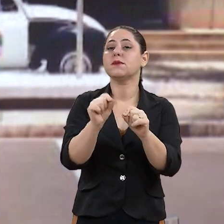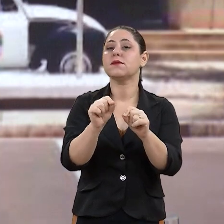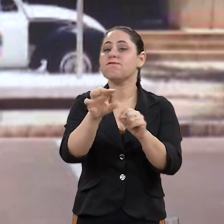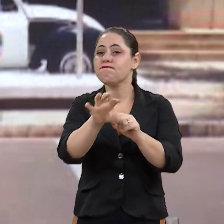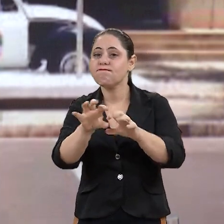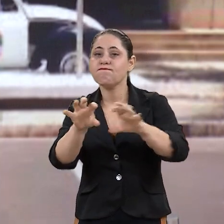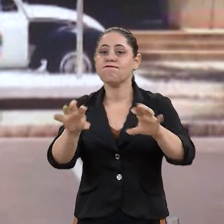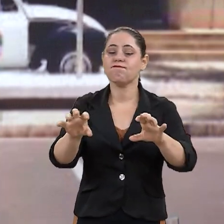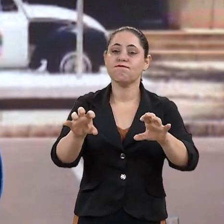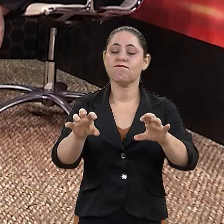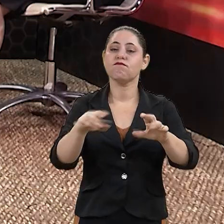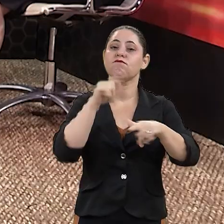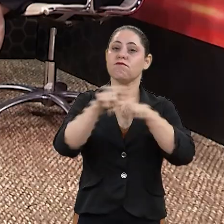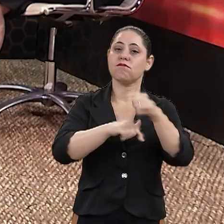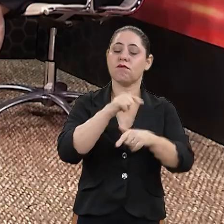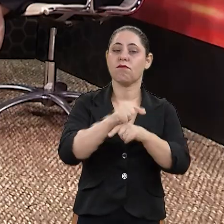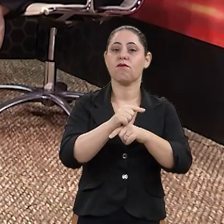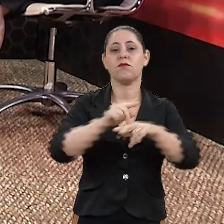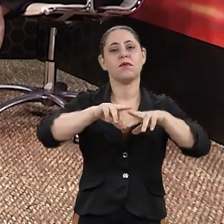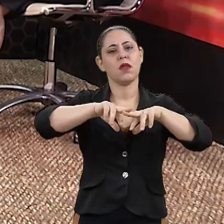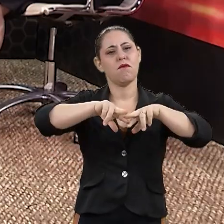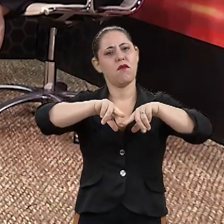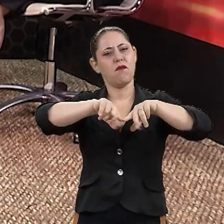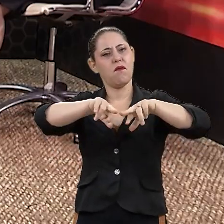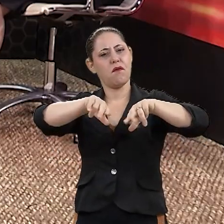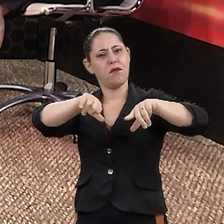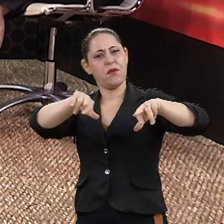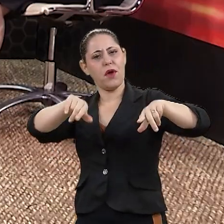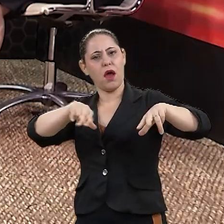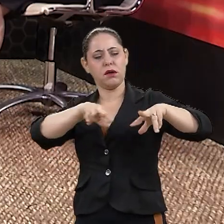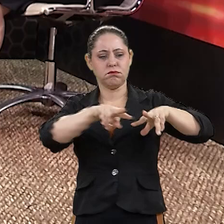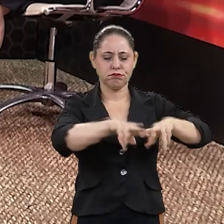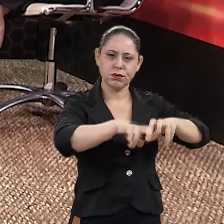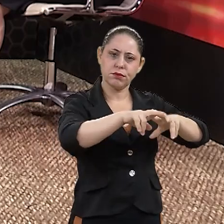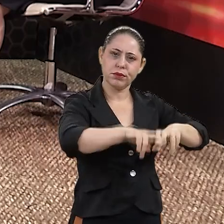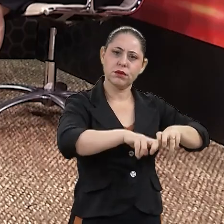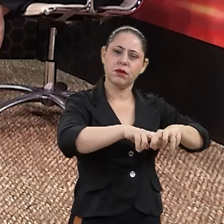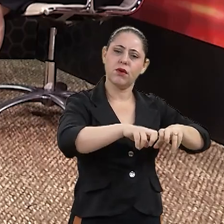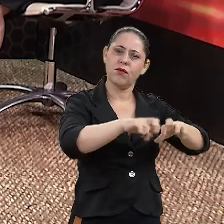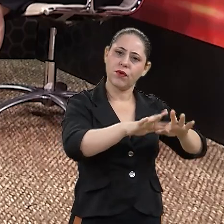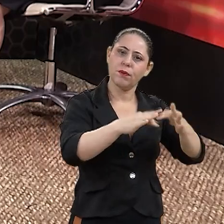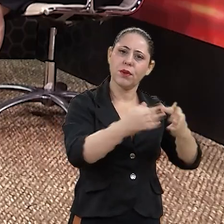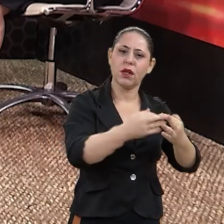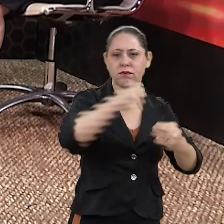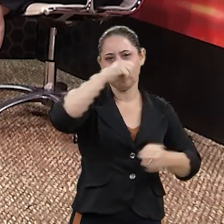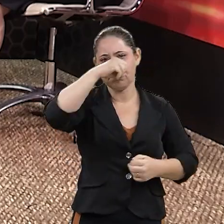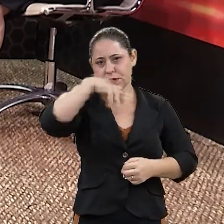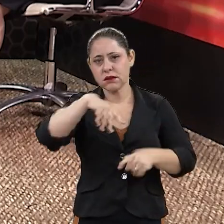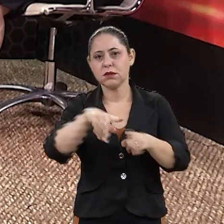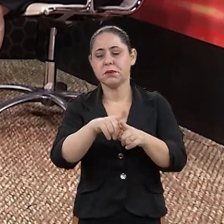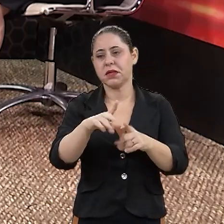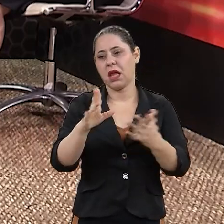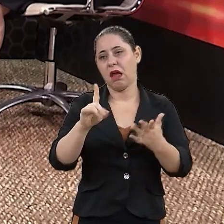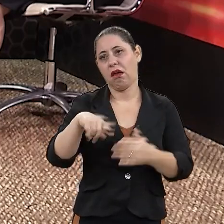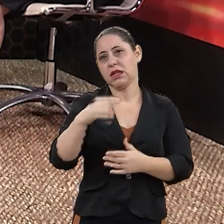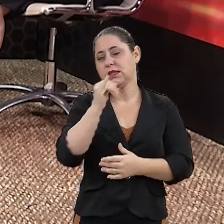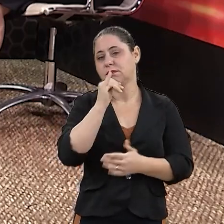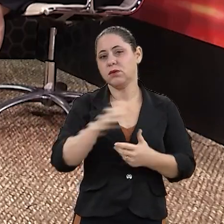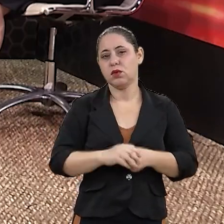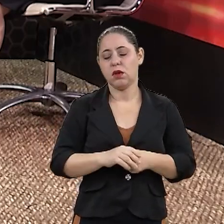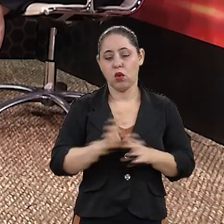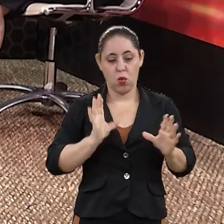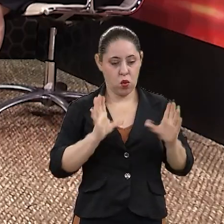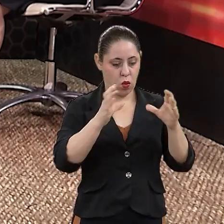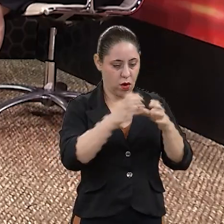sexual do trabalho, sobre autonomia, sobre diversidade, né, da agricultura camponesa, sobre violências, que é